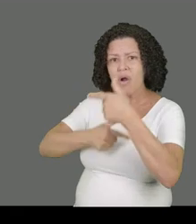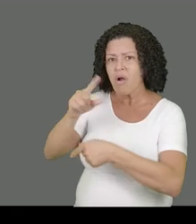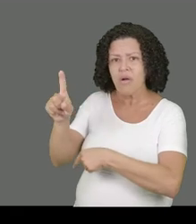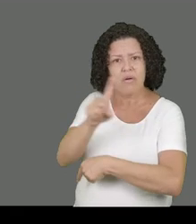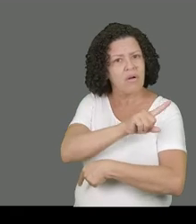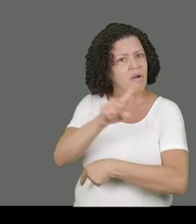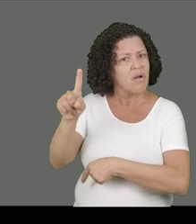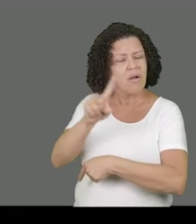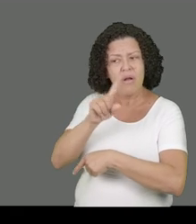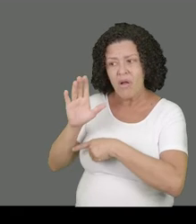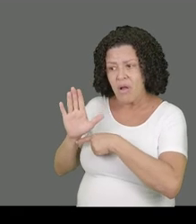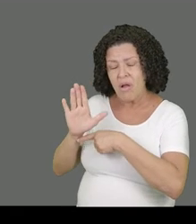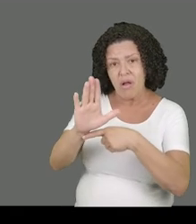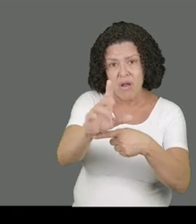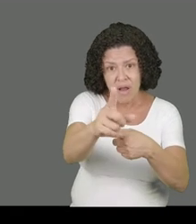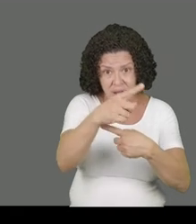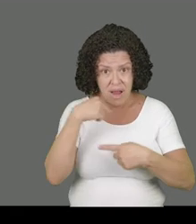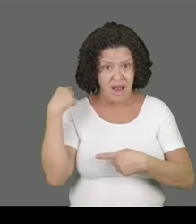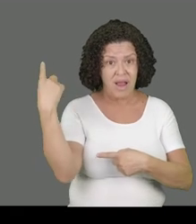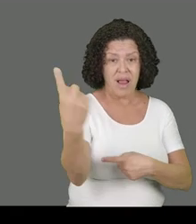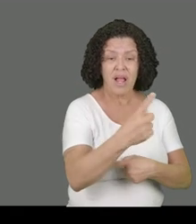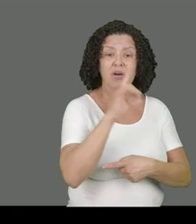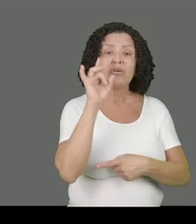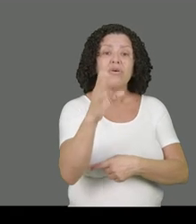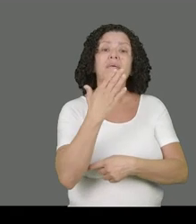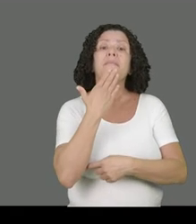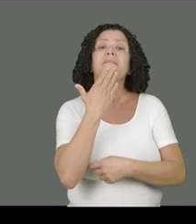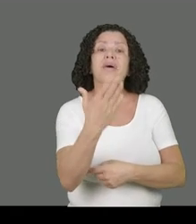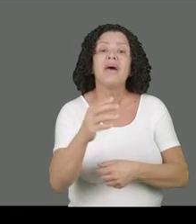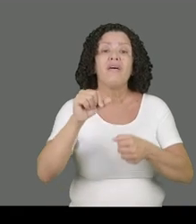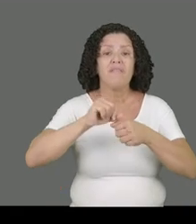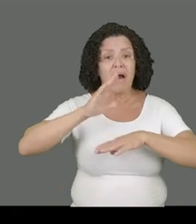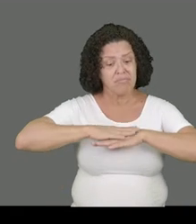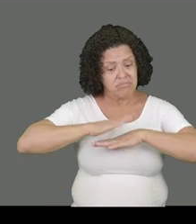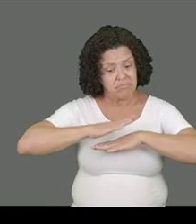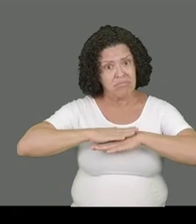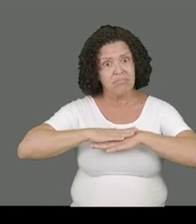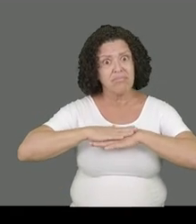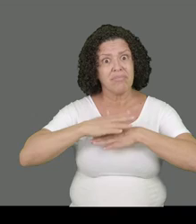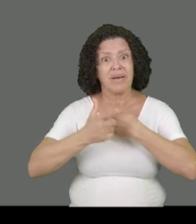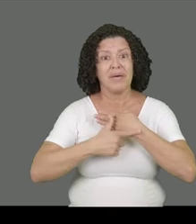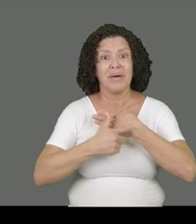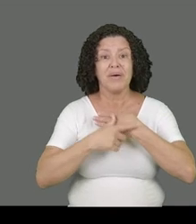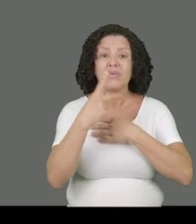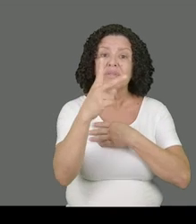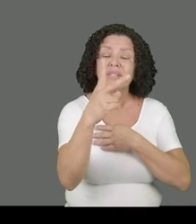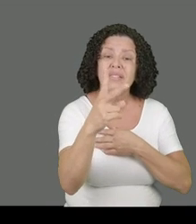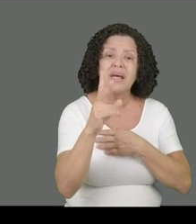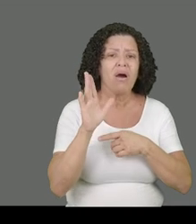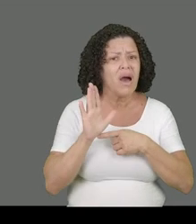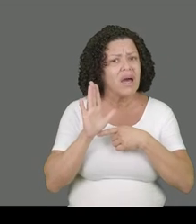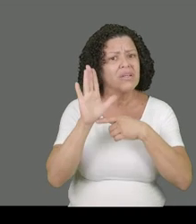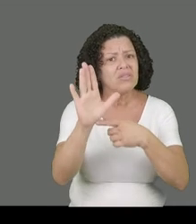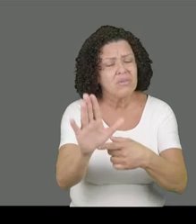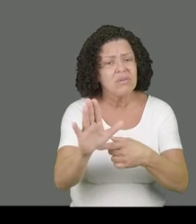não param de trabalhar a nosso favor. Eles só estão nos pedindo, façam a sua parte.